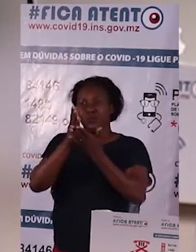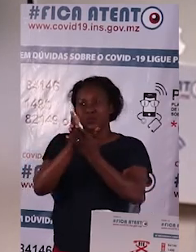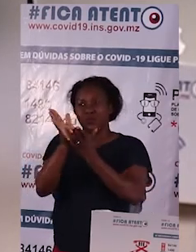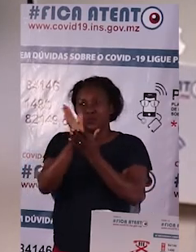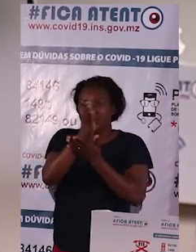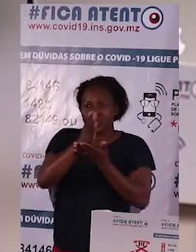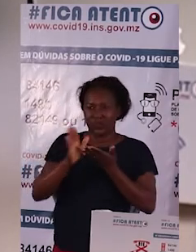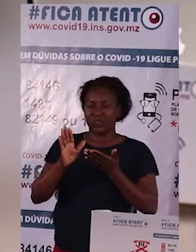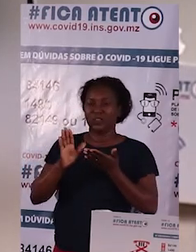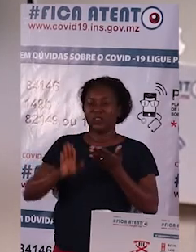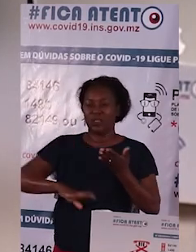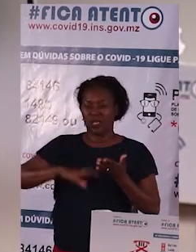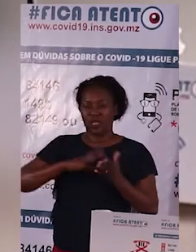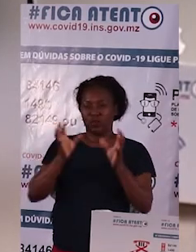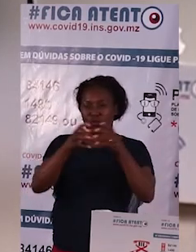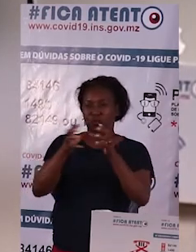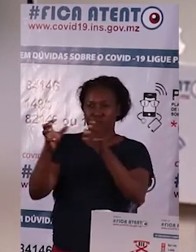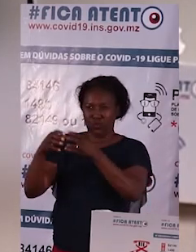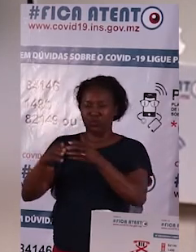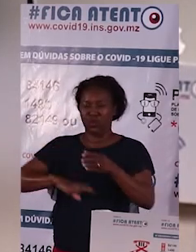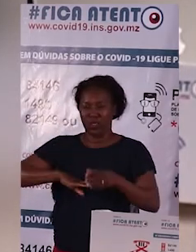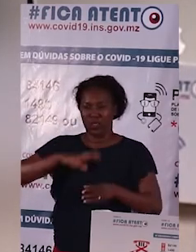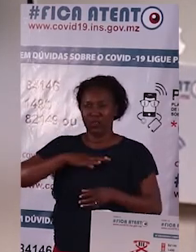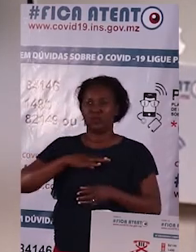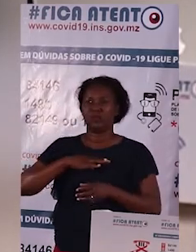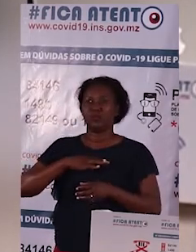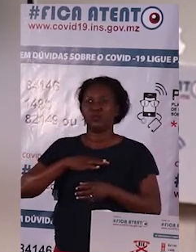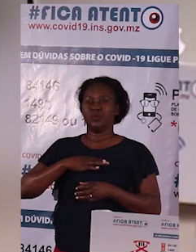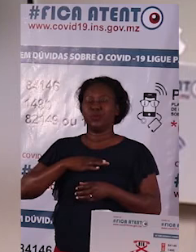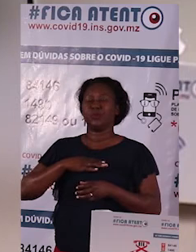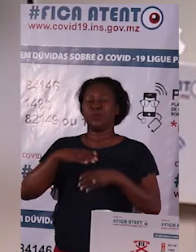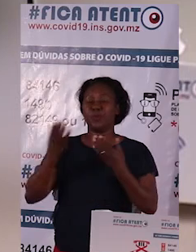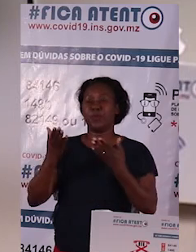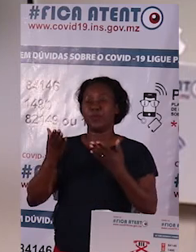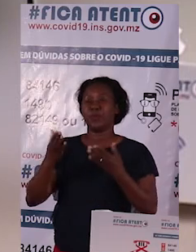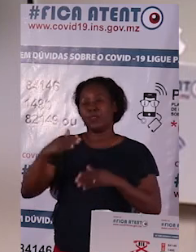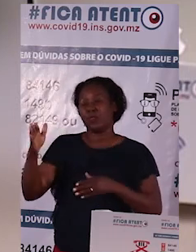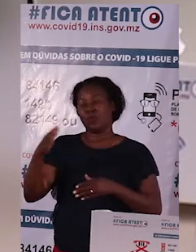por faixa etária e, finalmente, no canto inferior direito, temos a